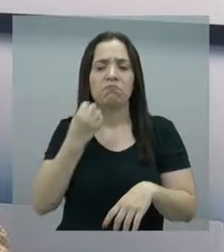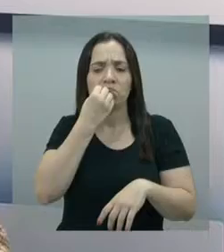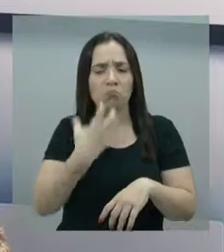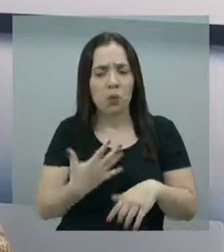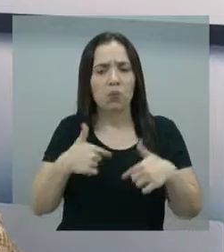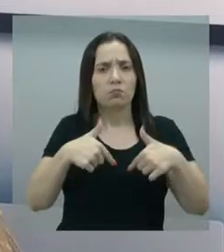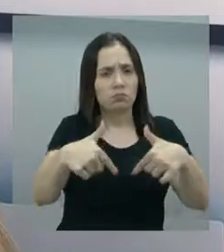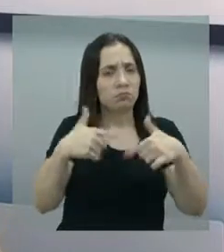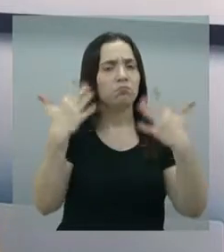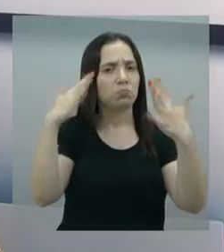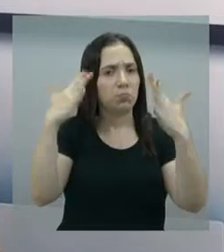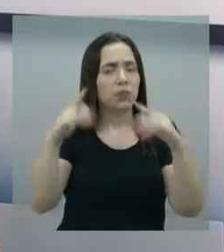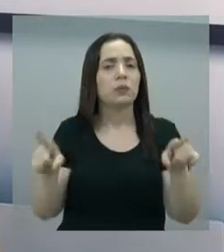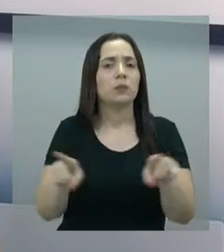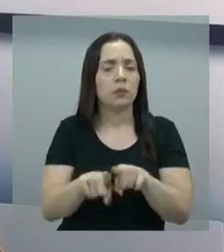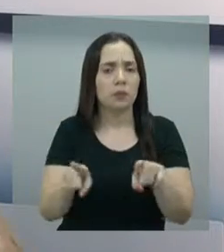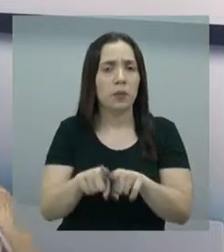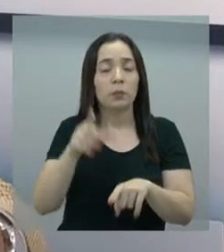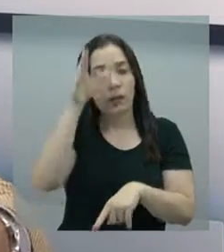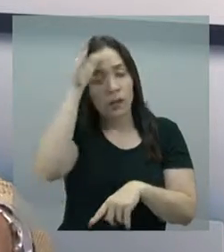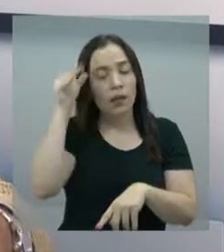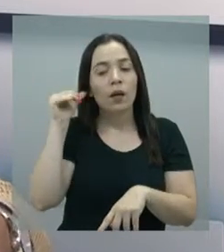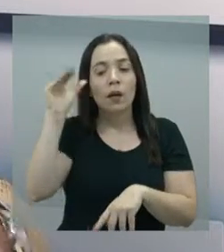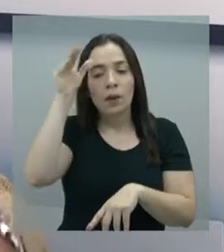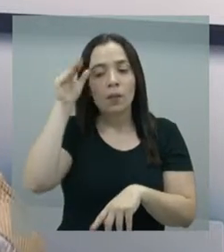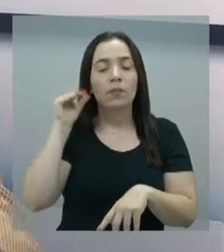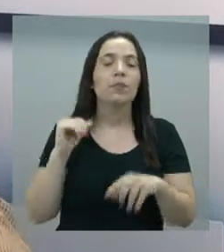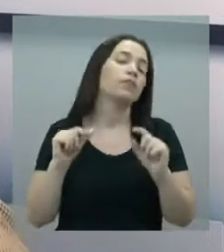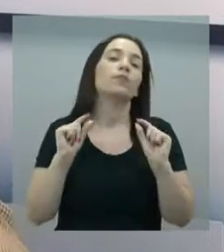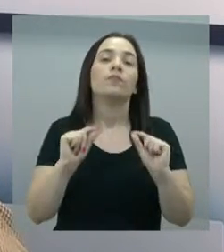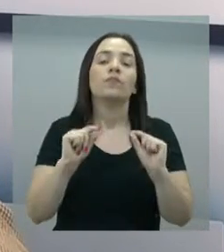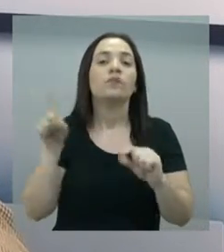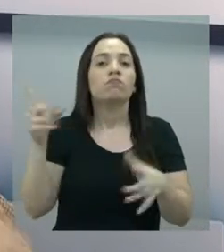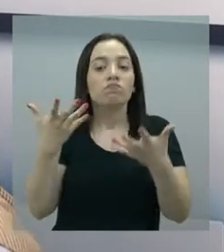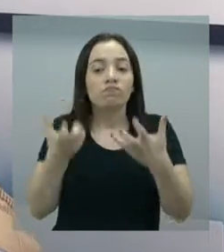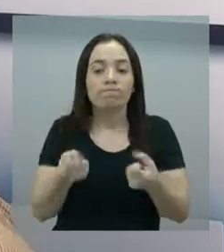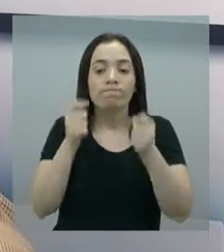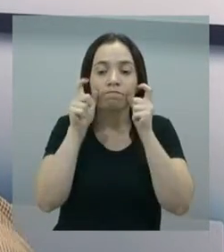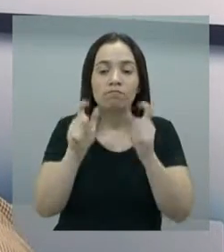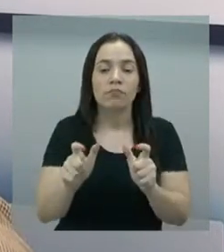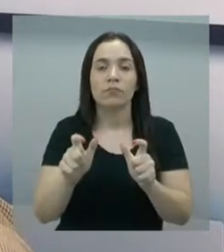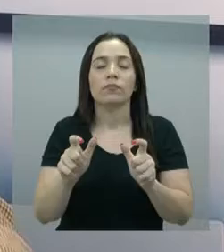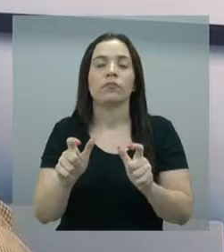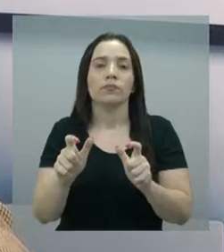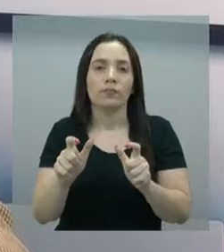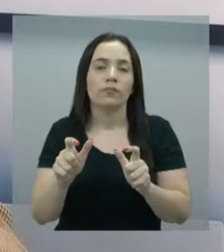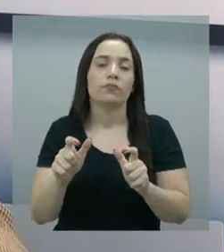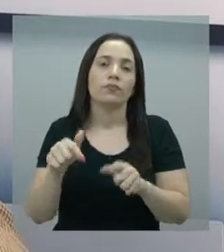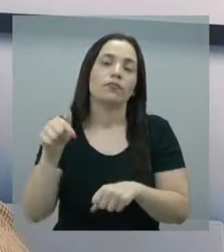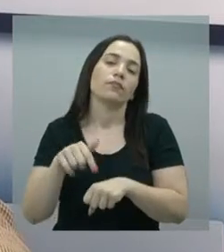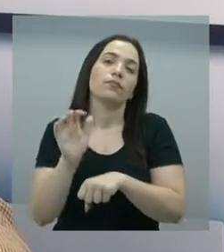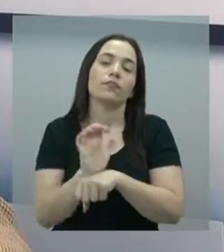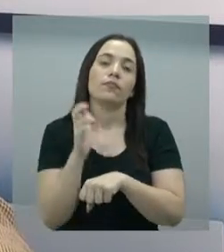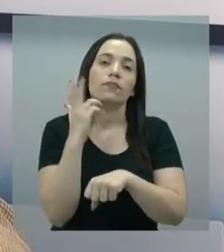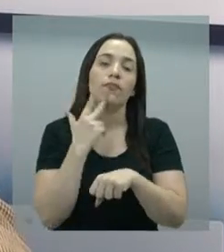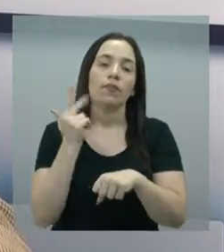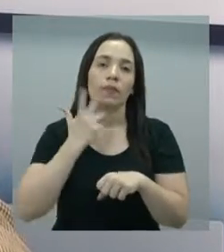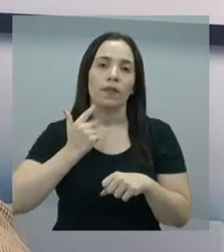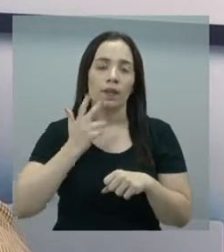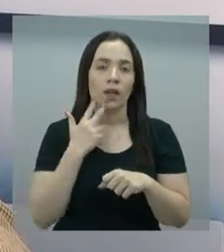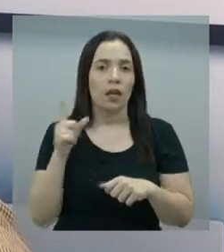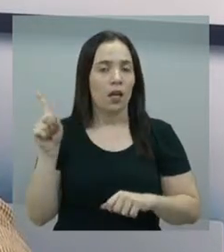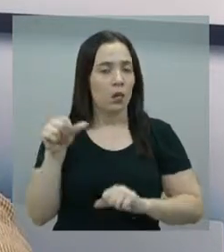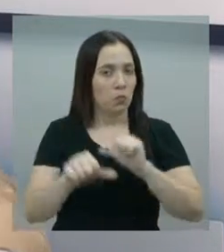dele. E mérito também do governador Camilo Santana, que encarou a educação do Estado de Ceará como uma política de Estado. Está aqui o resultado. Né? Ele não